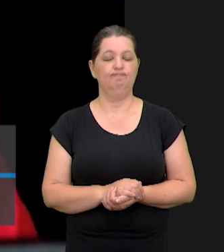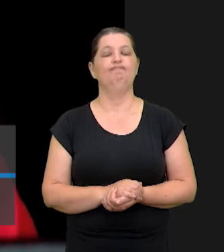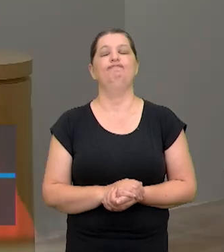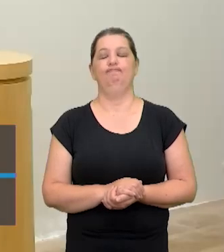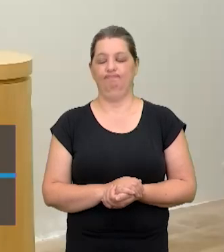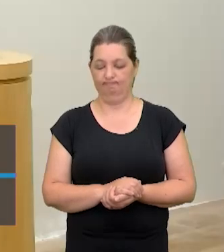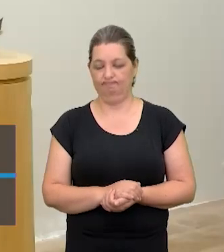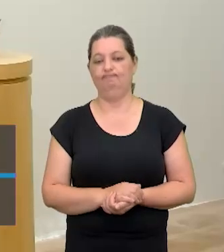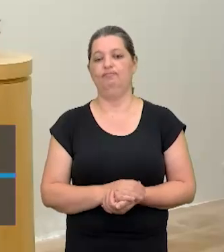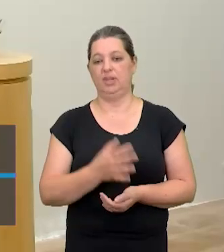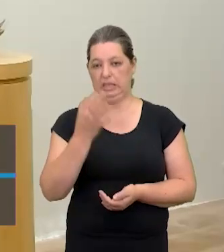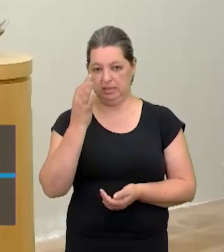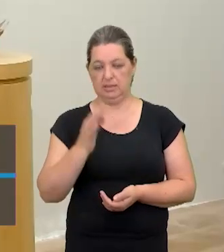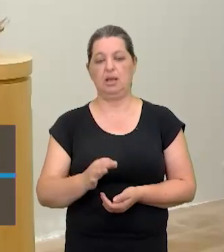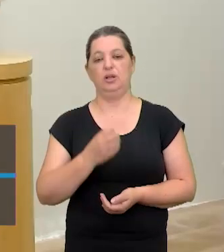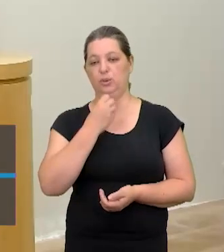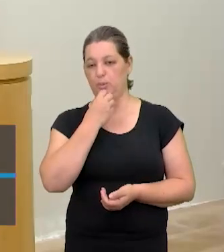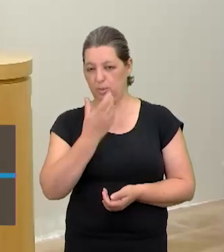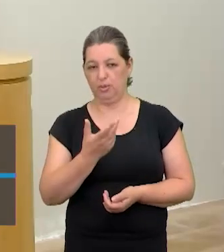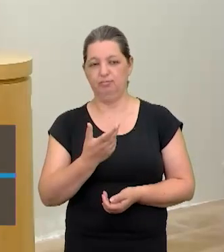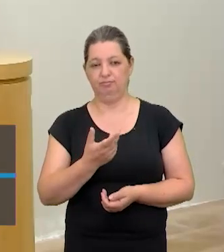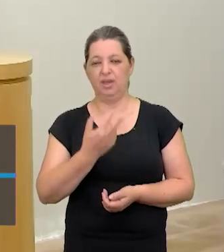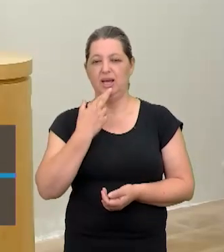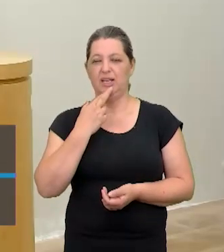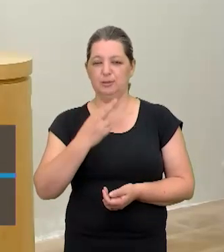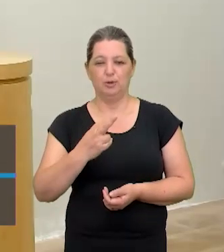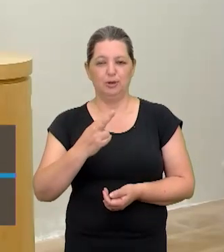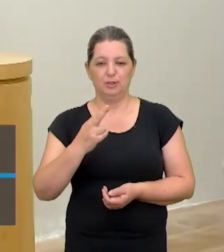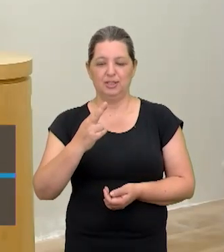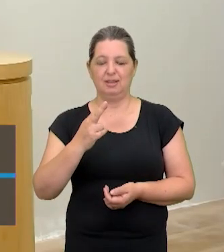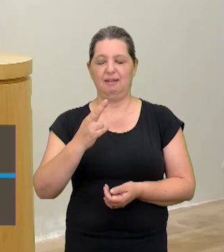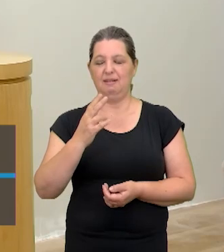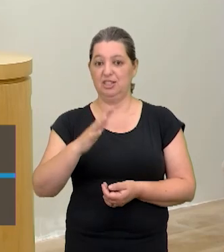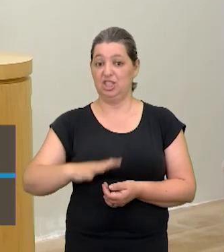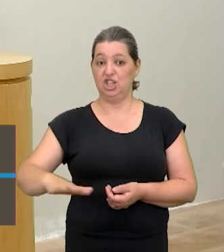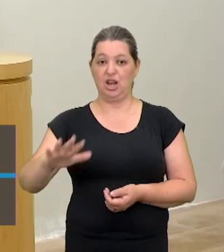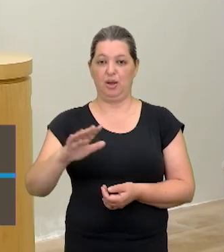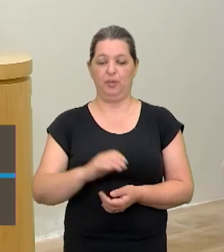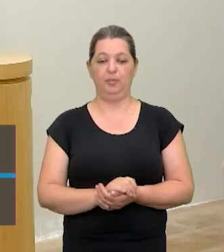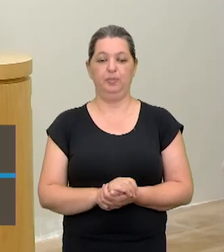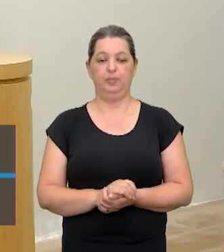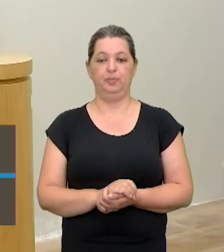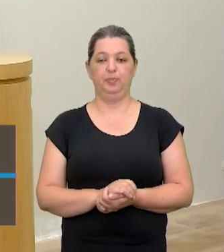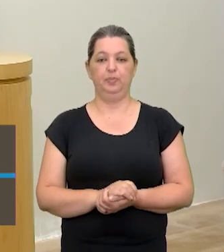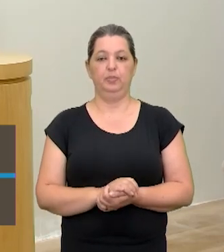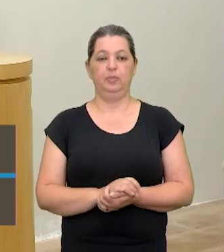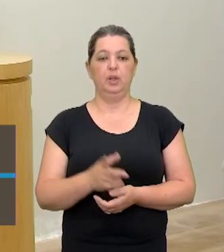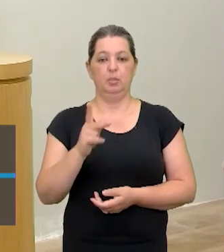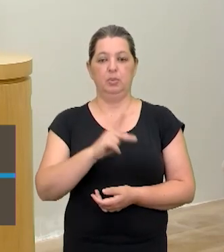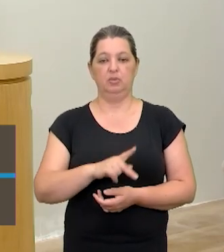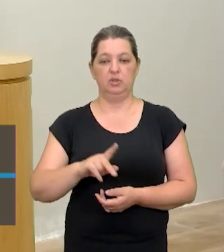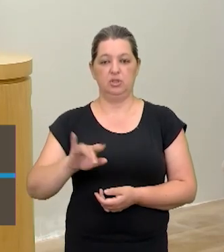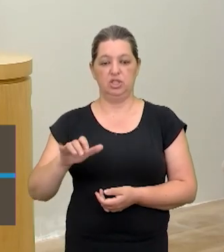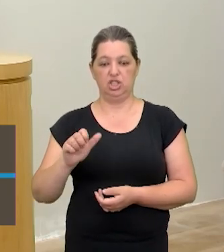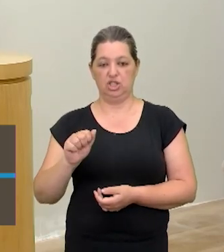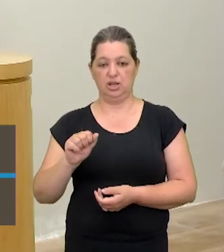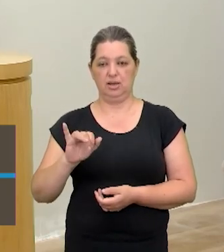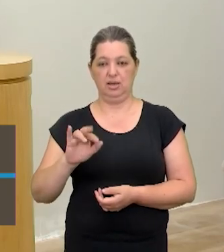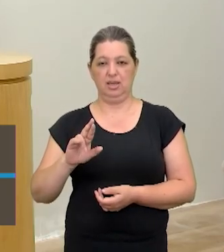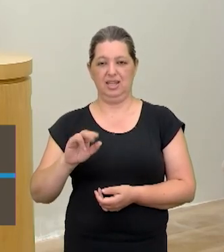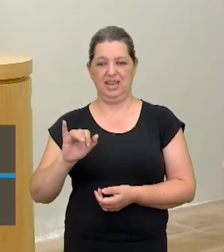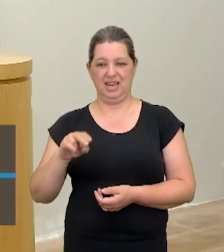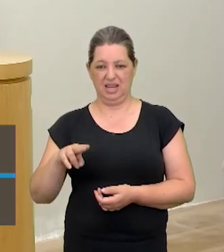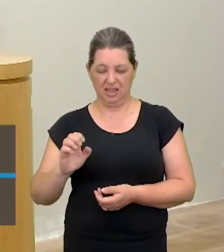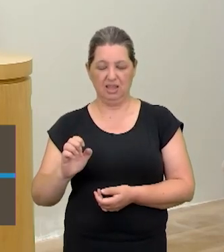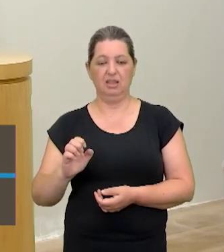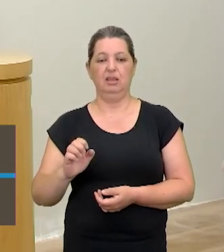Muito bom, é isso mesmo. Tem uma resposta global aqui. Chegou também um comentário aqui da Kathleen, da professora Jaine, que ela diz: